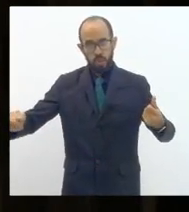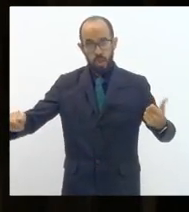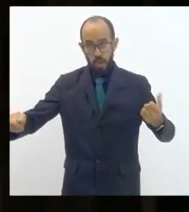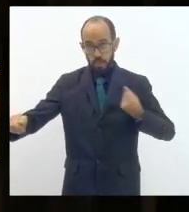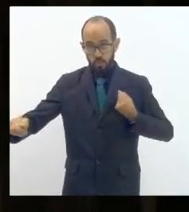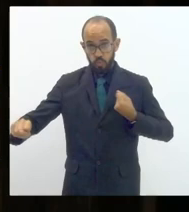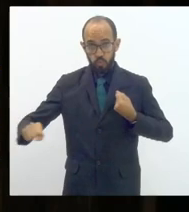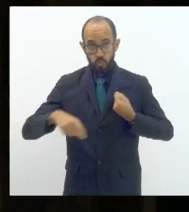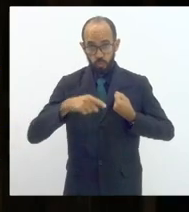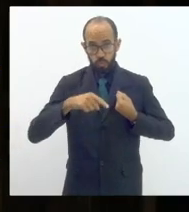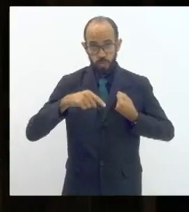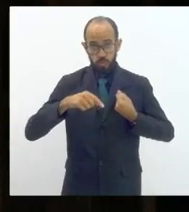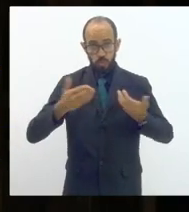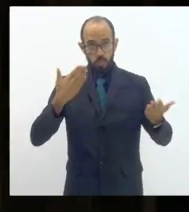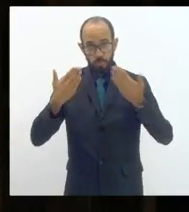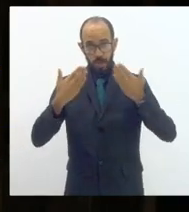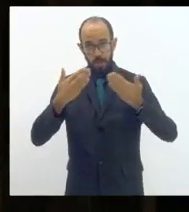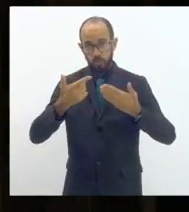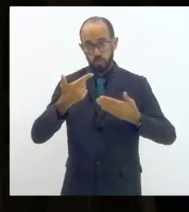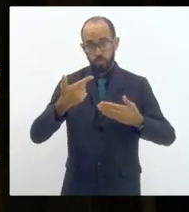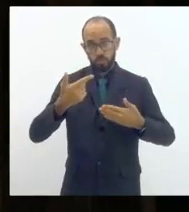relação a 2018, cresceu